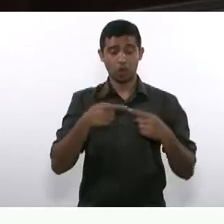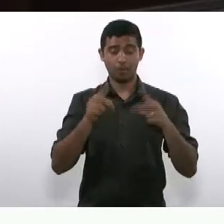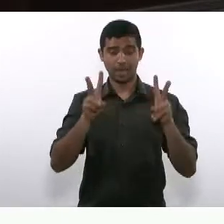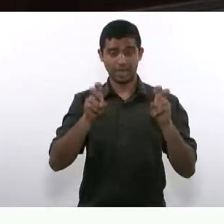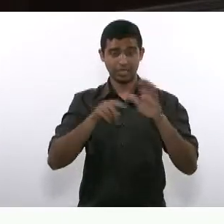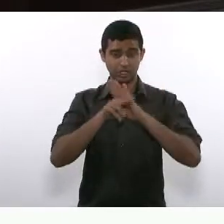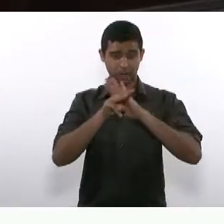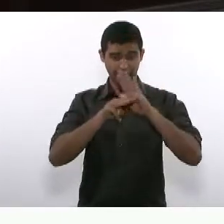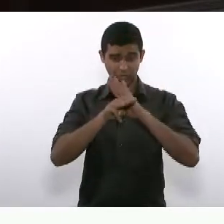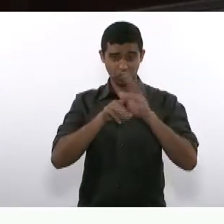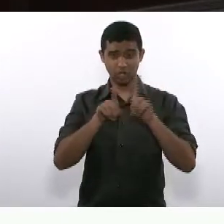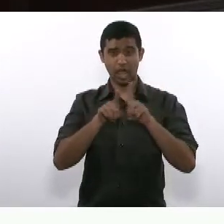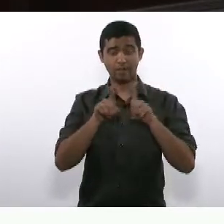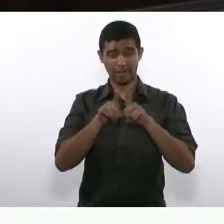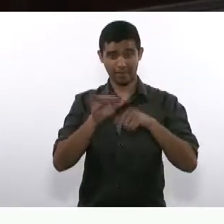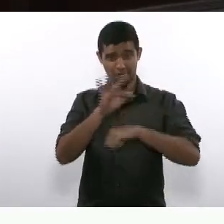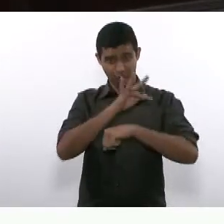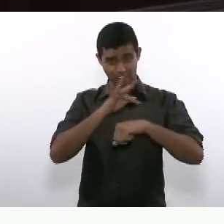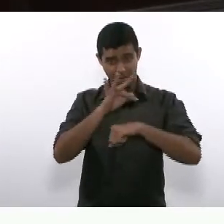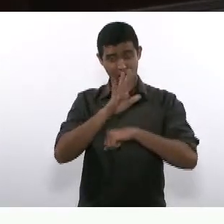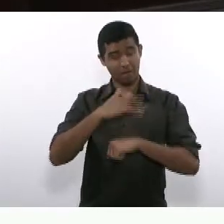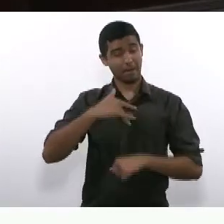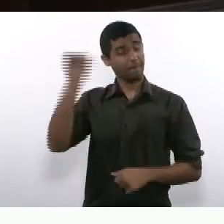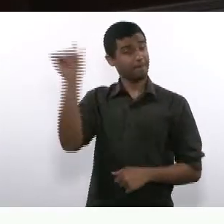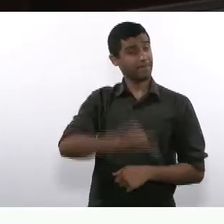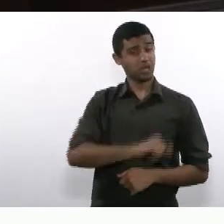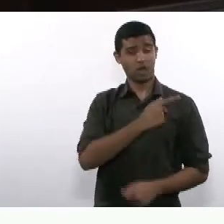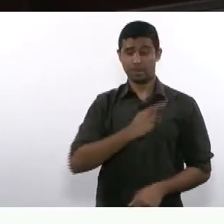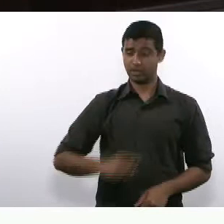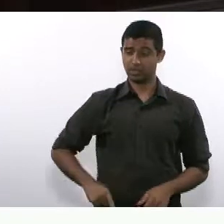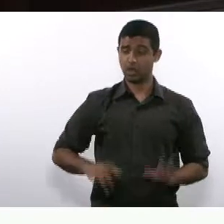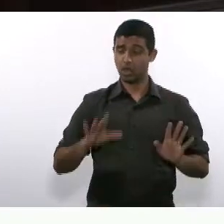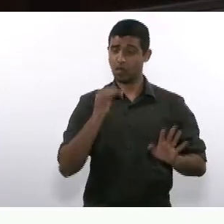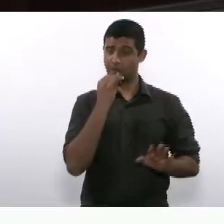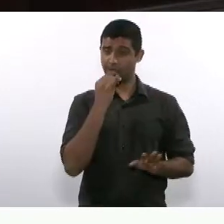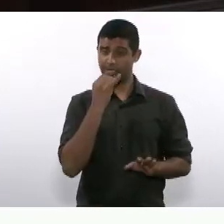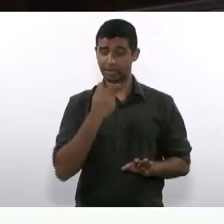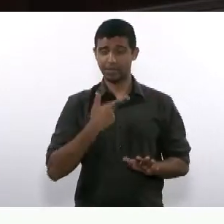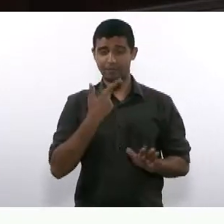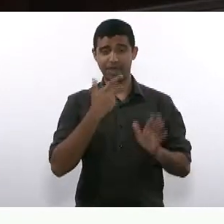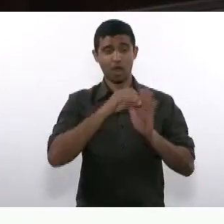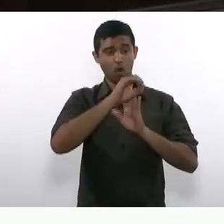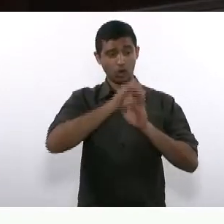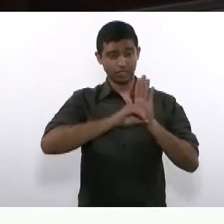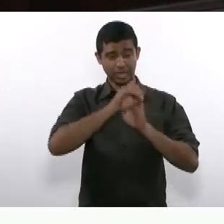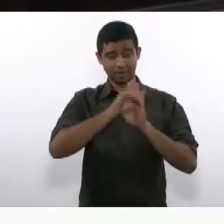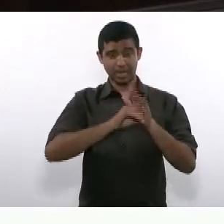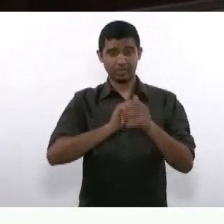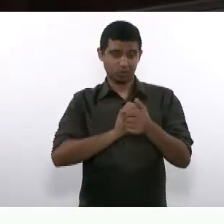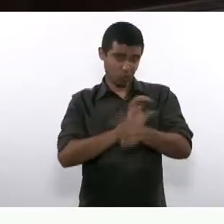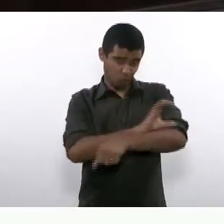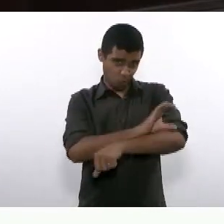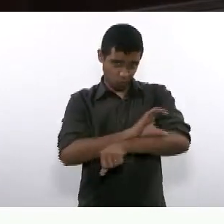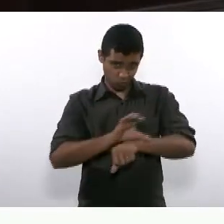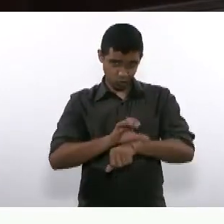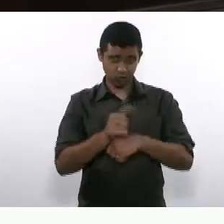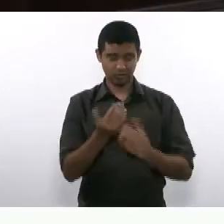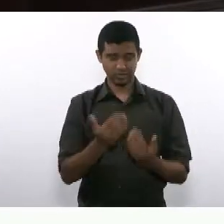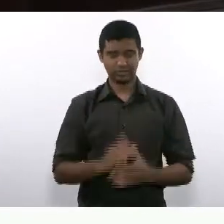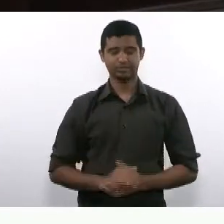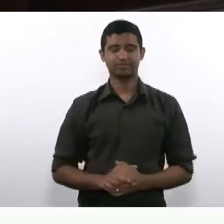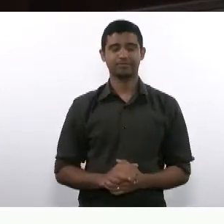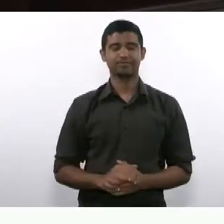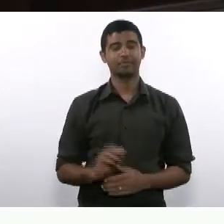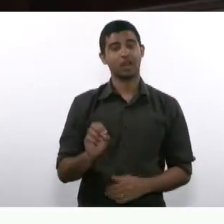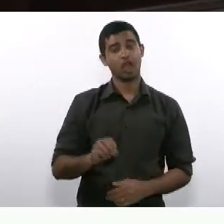mas o mais grave, senhor presidente, que, por exemplo, o orçamento da cultura, ou o